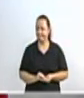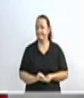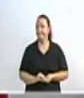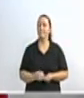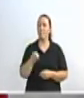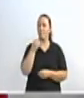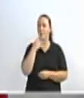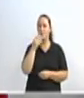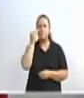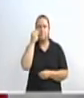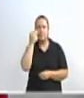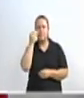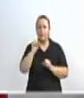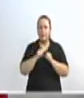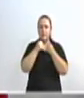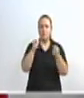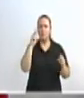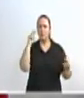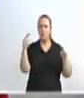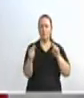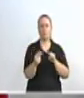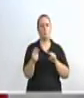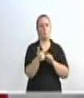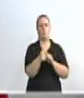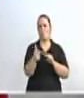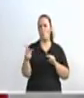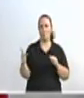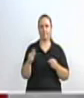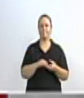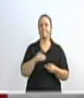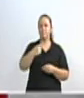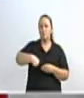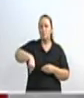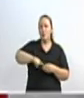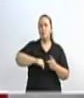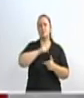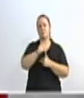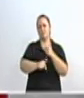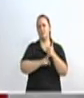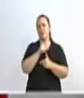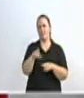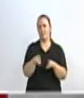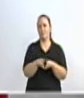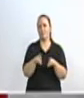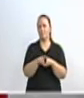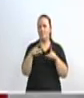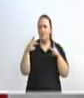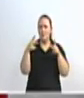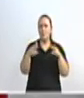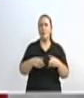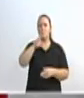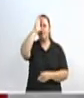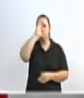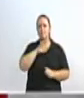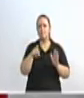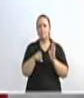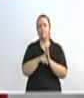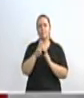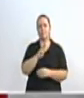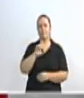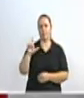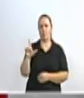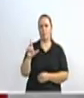são reconhecidos. Vamos fazer a nossa parte também, como cidadãos blumenauenses. Não basta só votar, tem que cobrar,